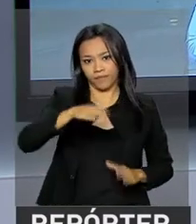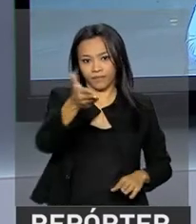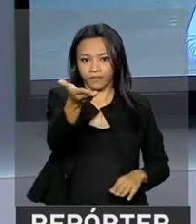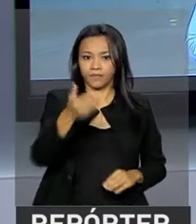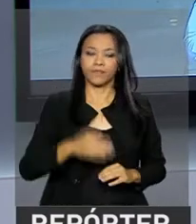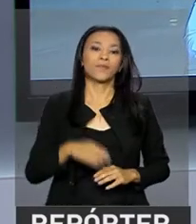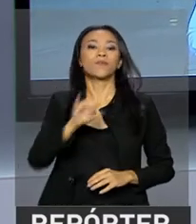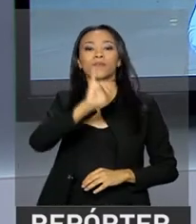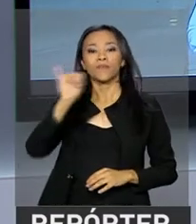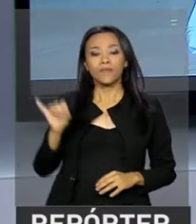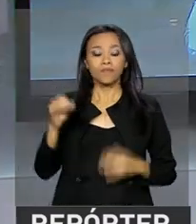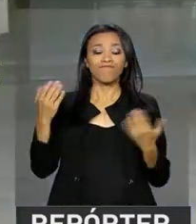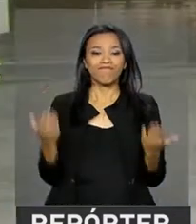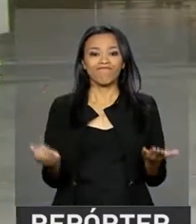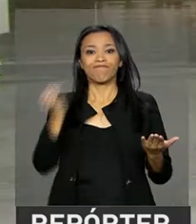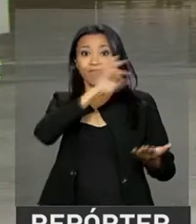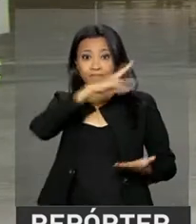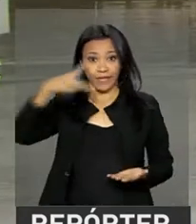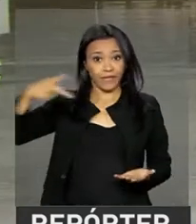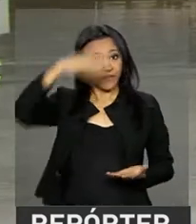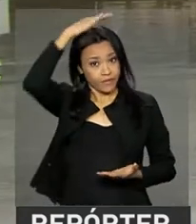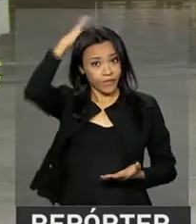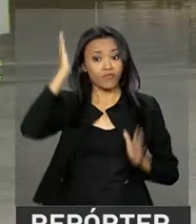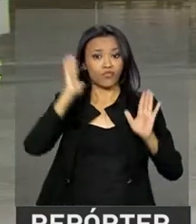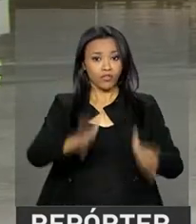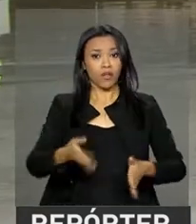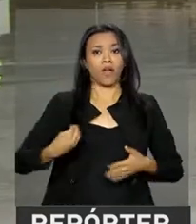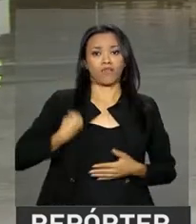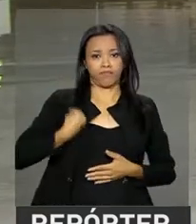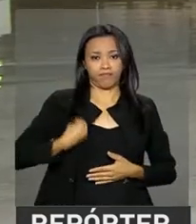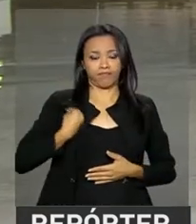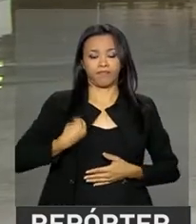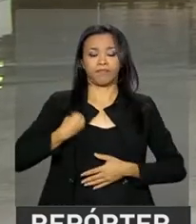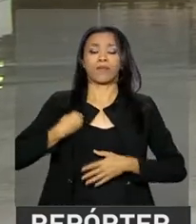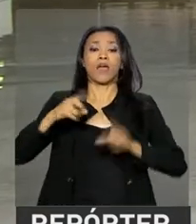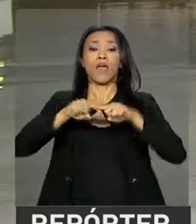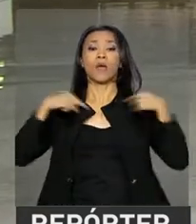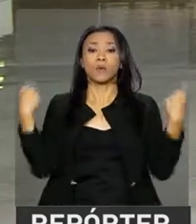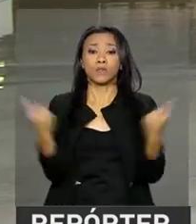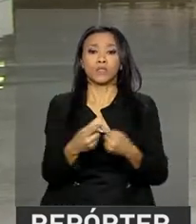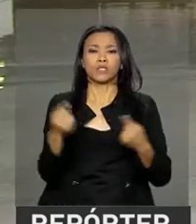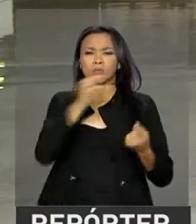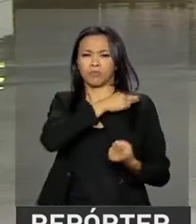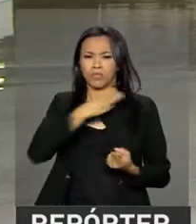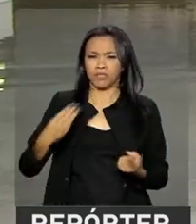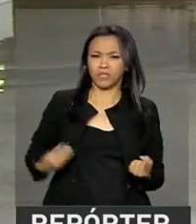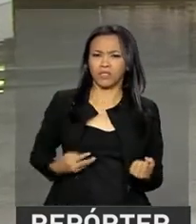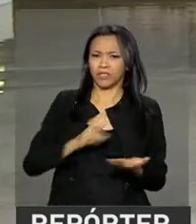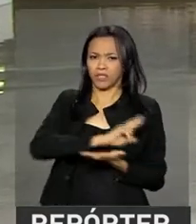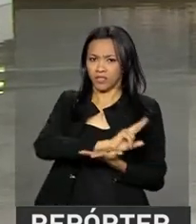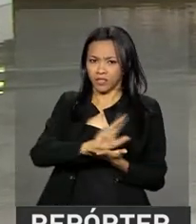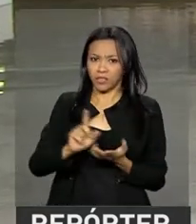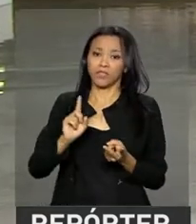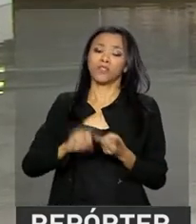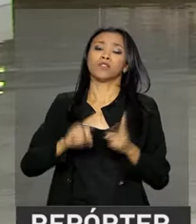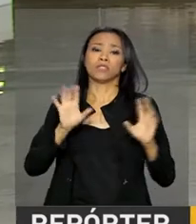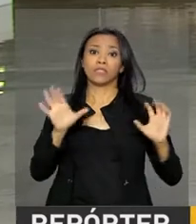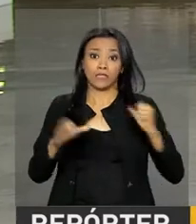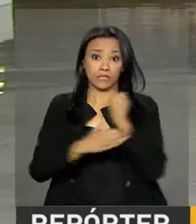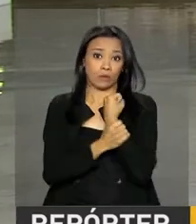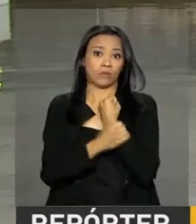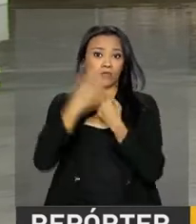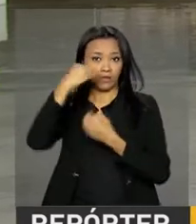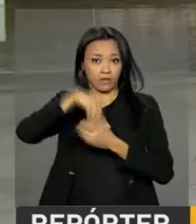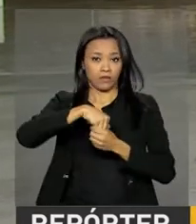leandro o presidente michel temer está reunido neste momento com ministros e representantes dos órgãos de segurança do governo um dos assuntos